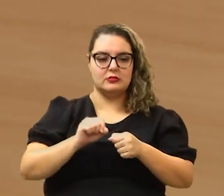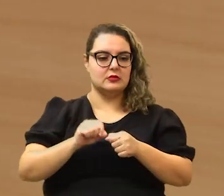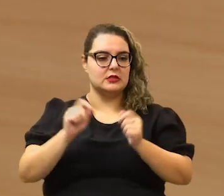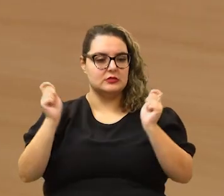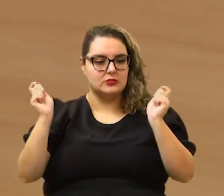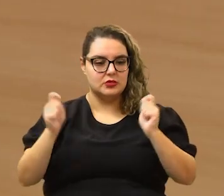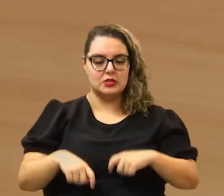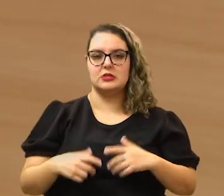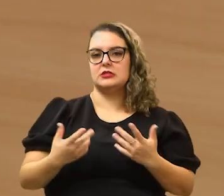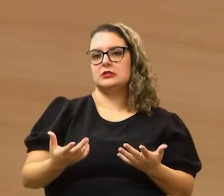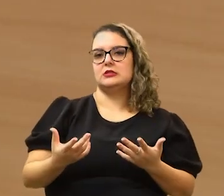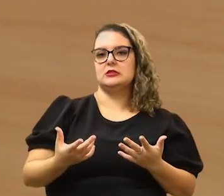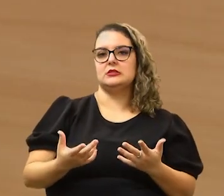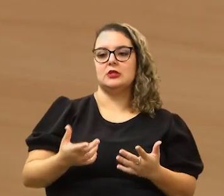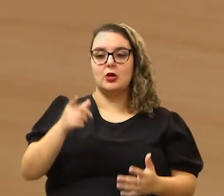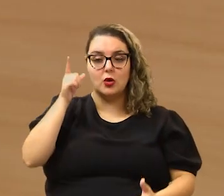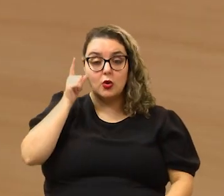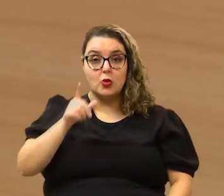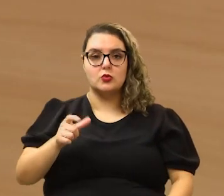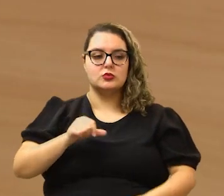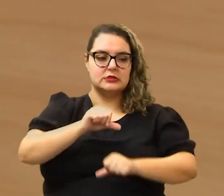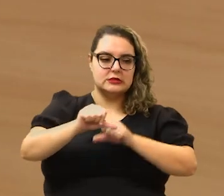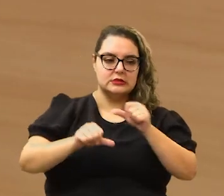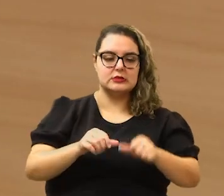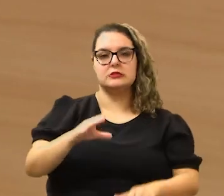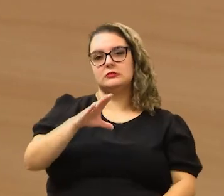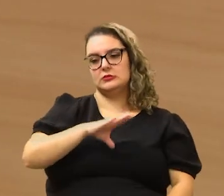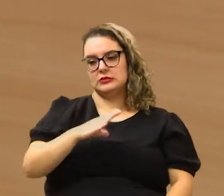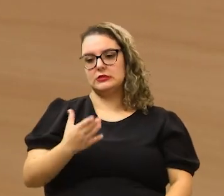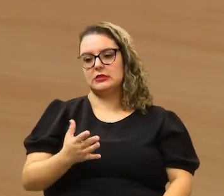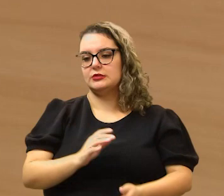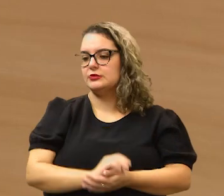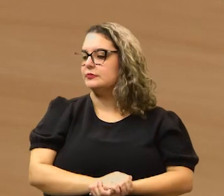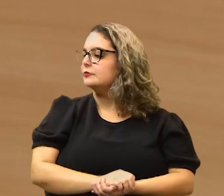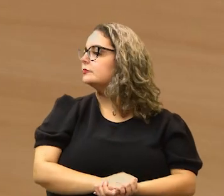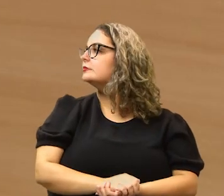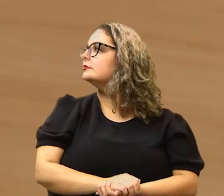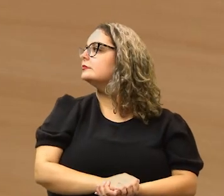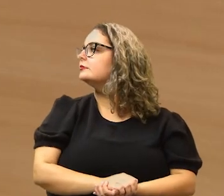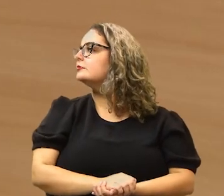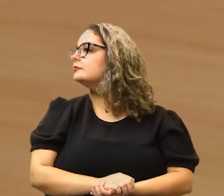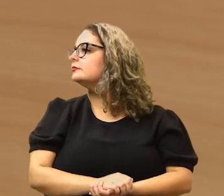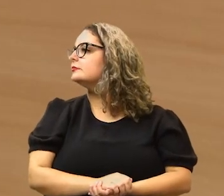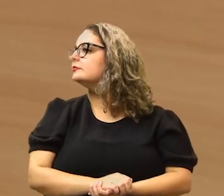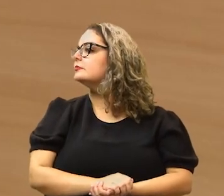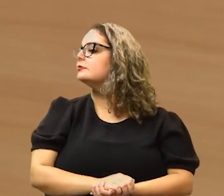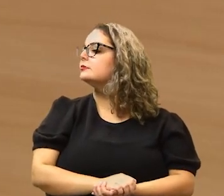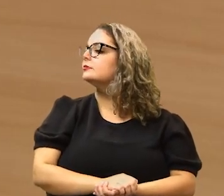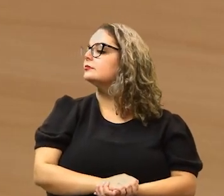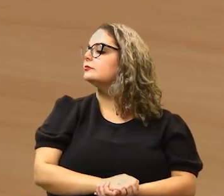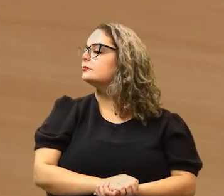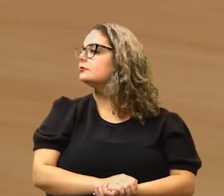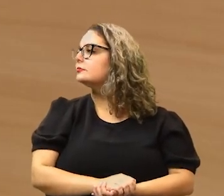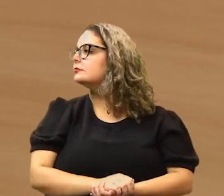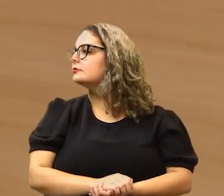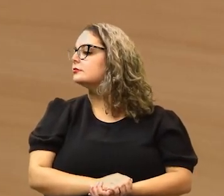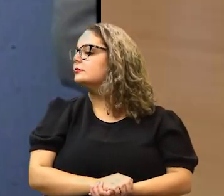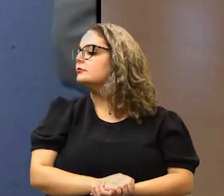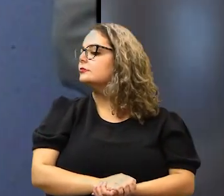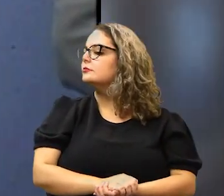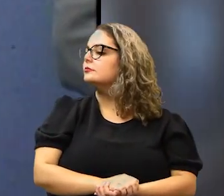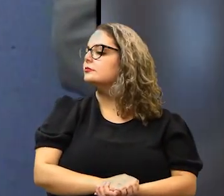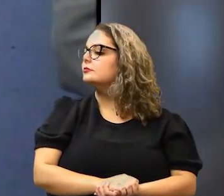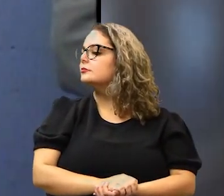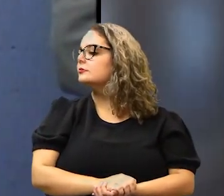Você tinha a formalidade disso, você tinha o estabelecimento então de regras, de um organismo ali dentro do